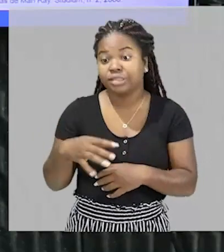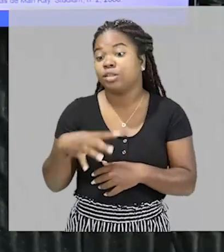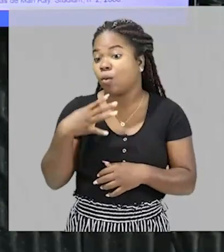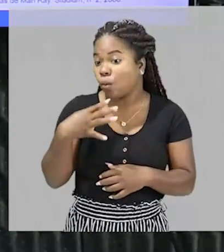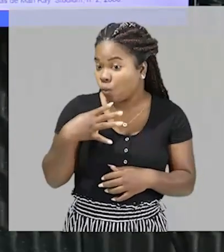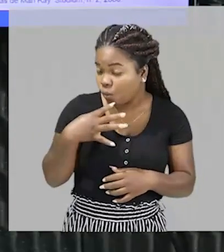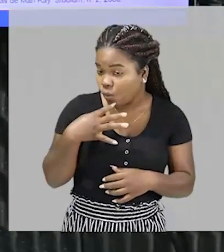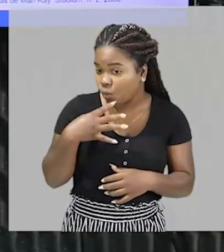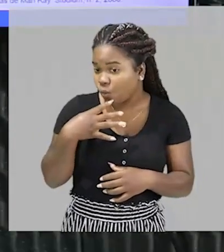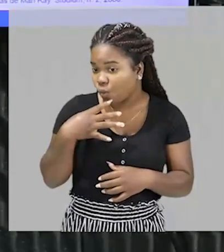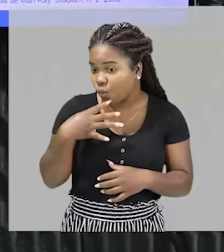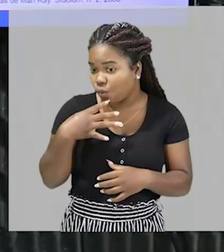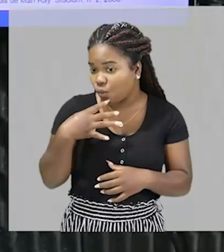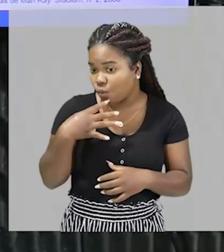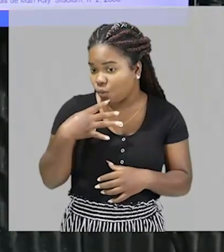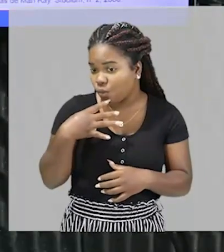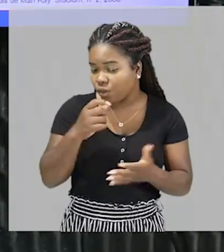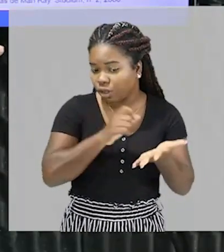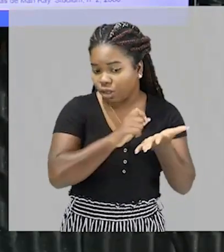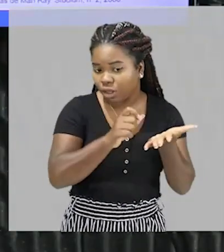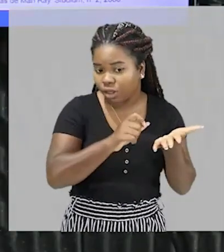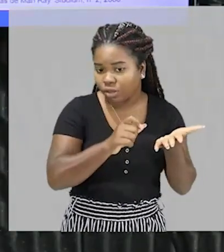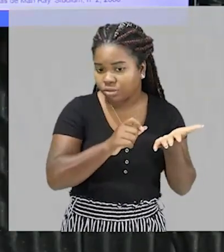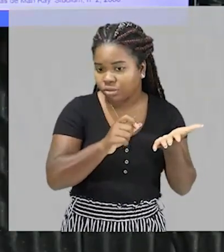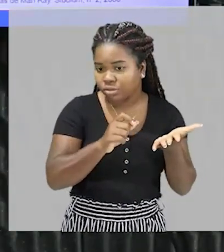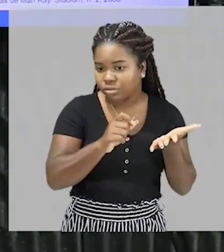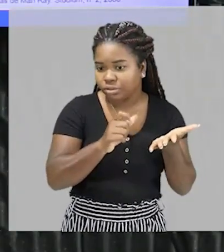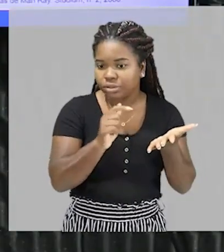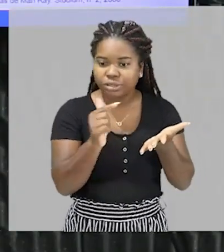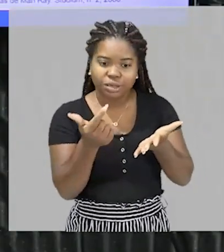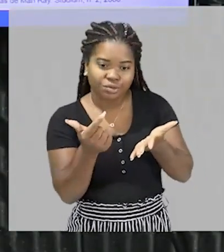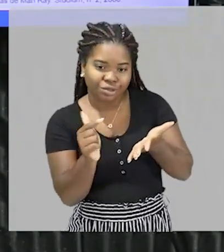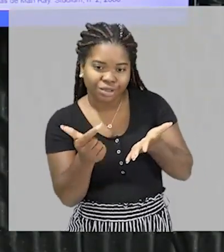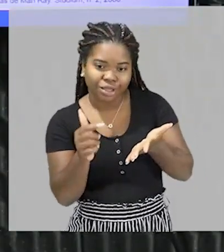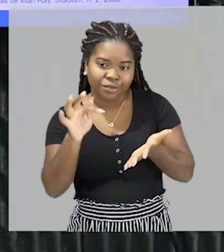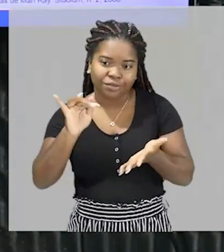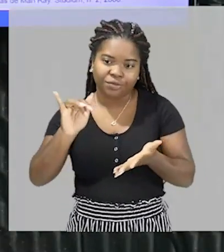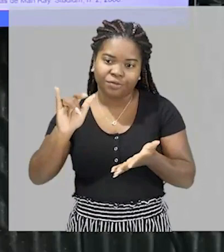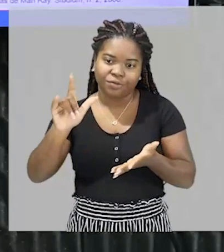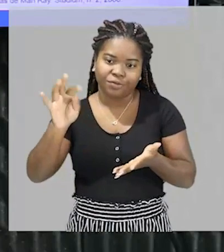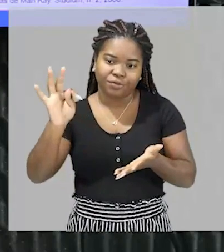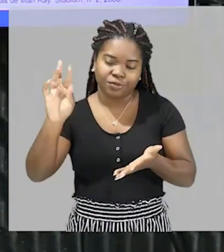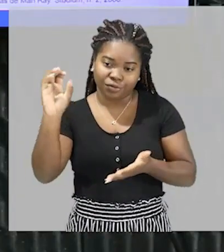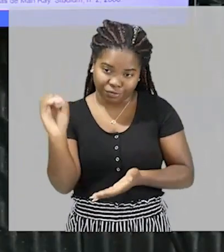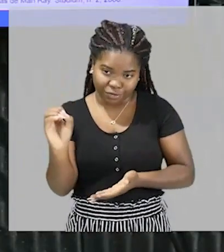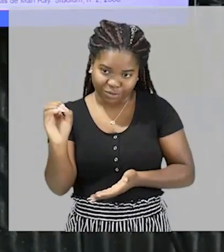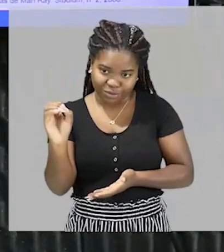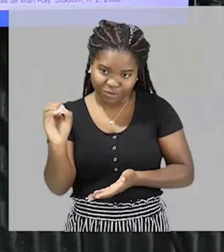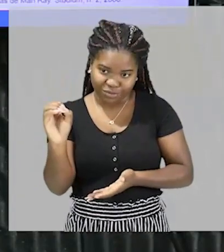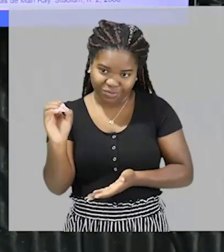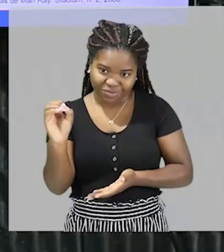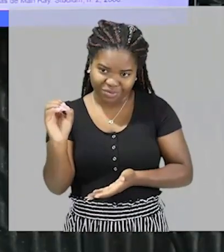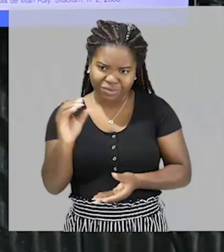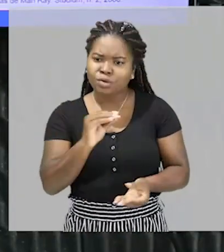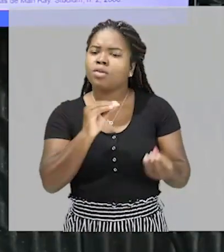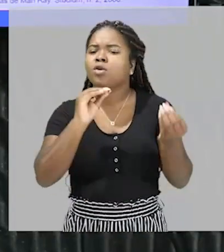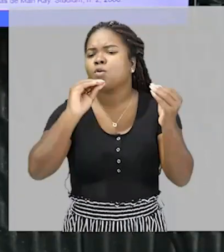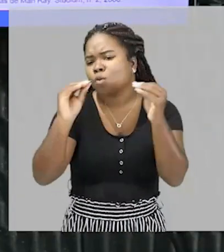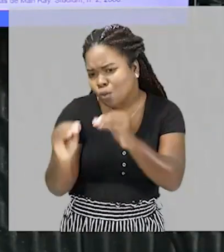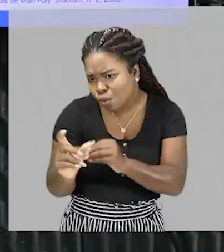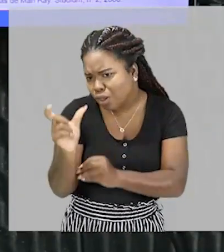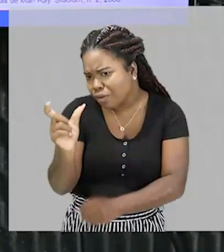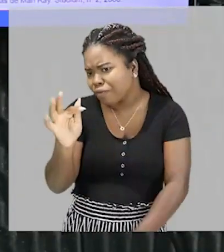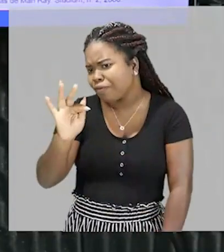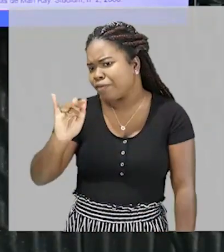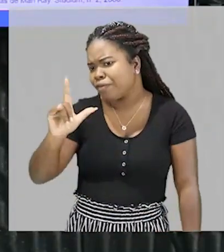aqui, escrito sem filtros. Quando eu coloco sem filtros, eu não estou falando de